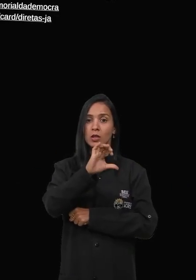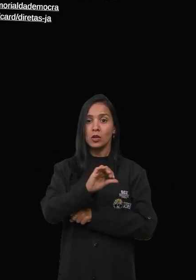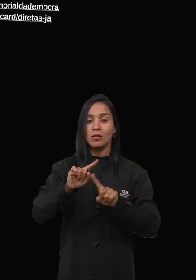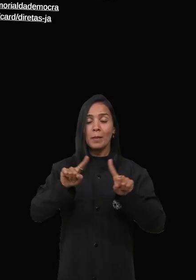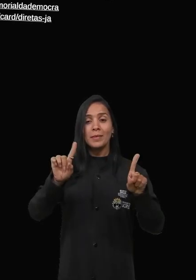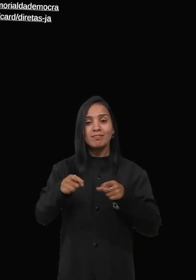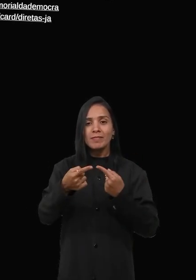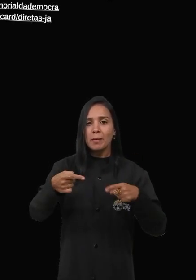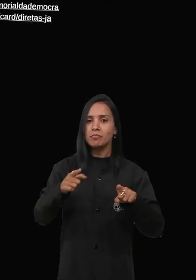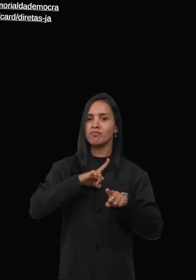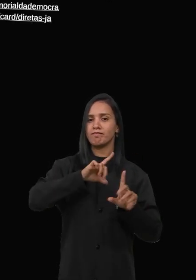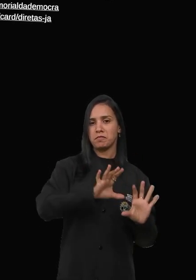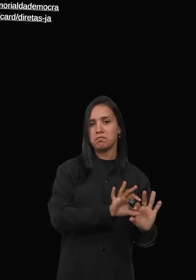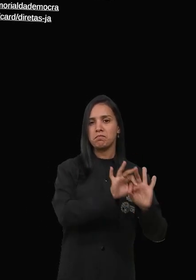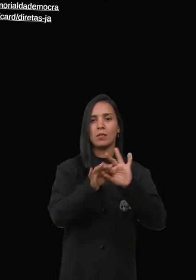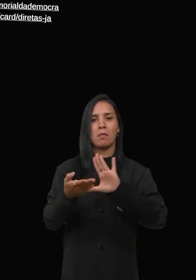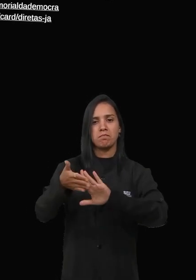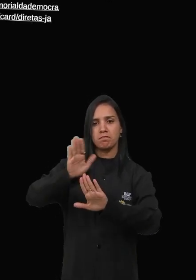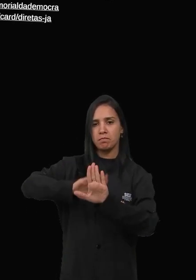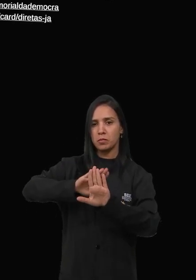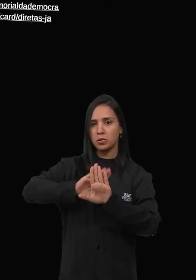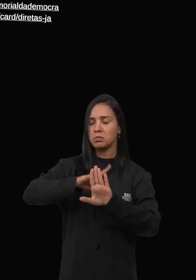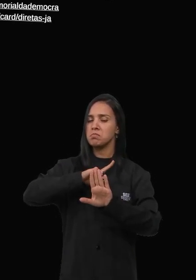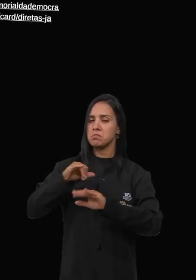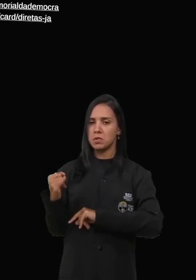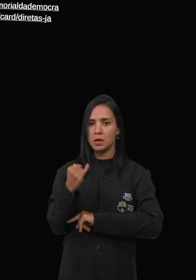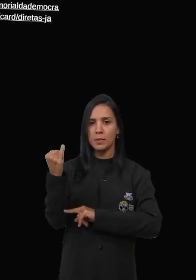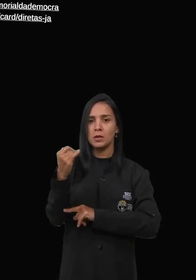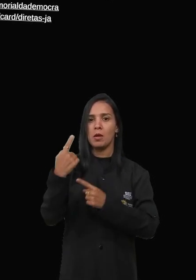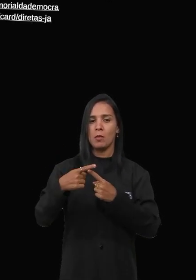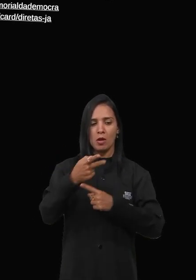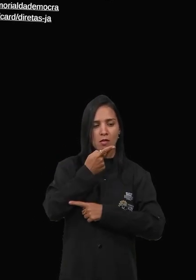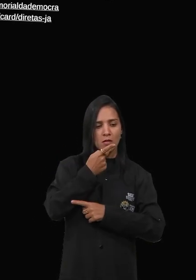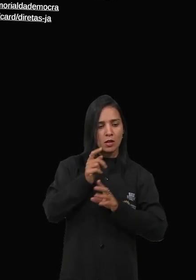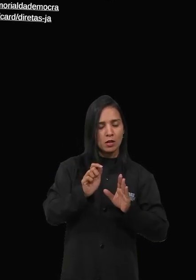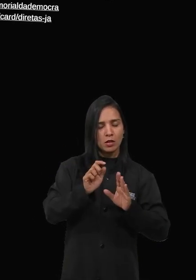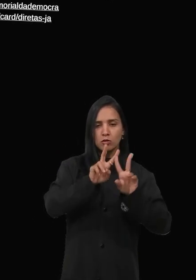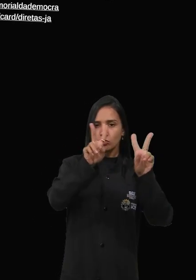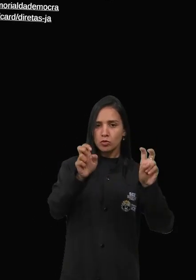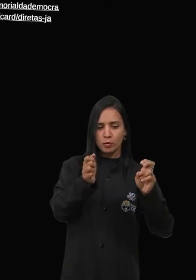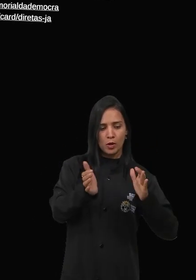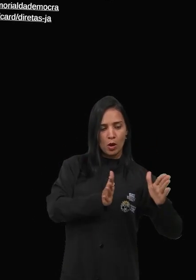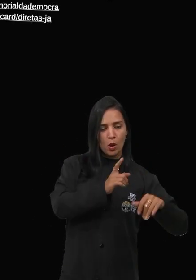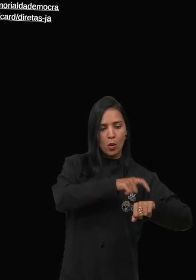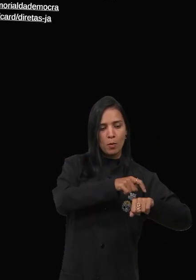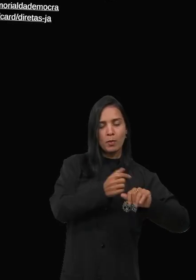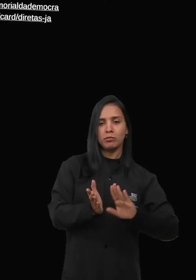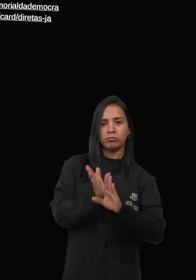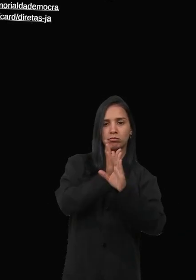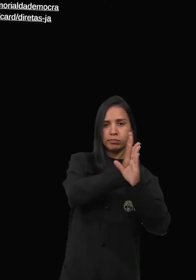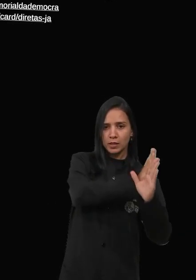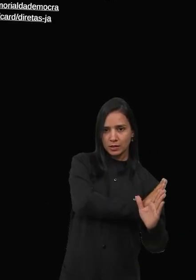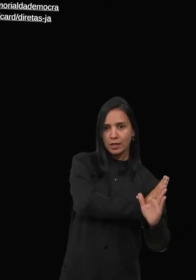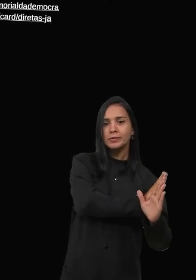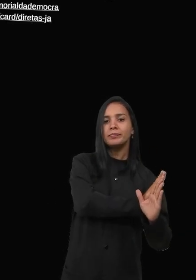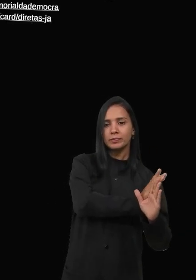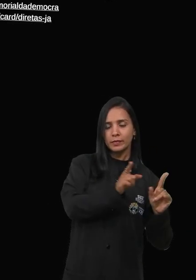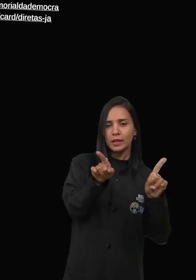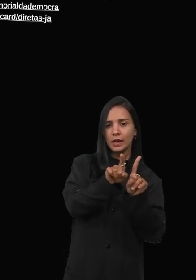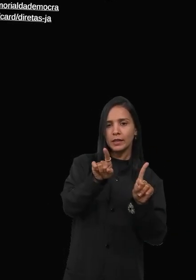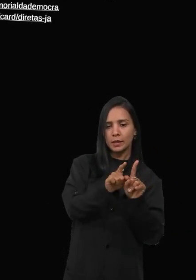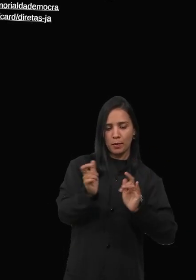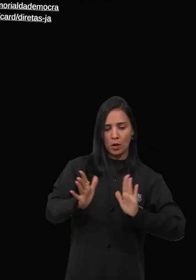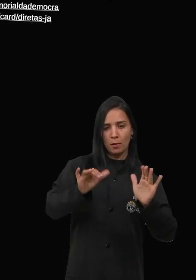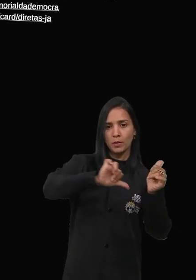ela é contextualizada. Ela fala de um momento passado, né, de 1979, do processo de transição